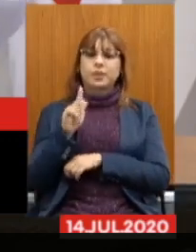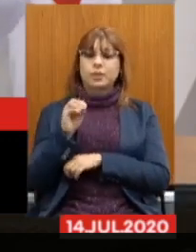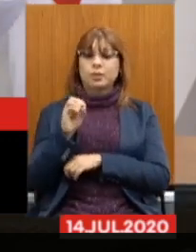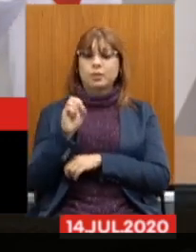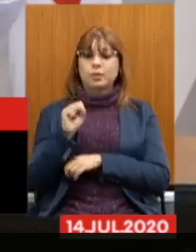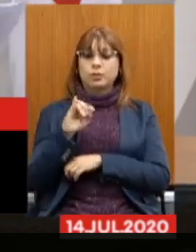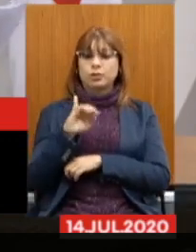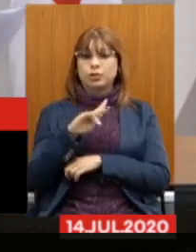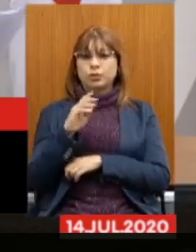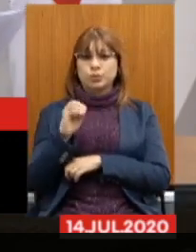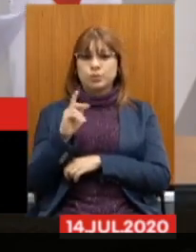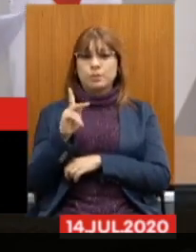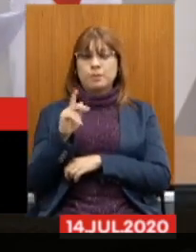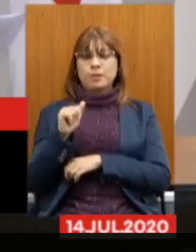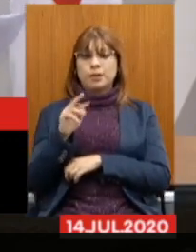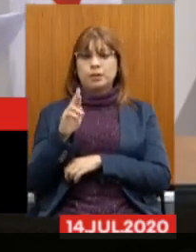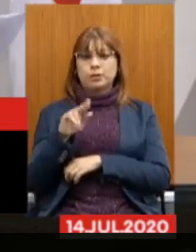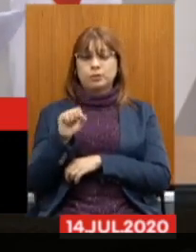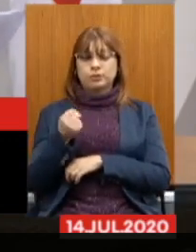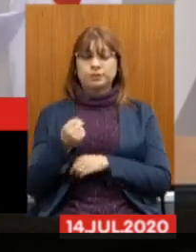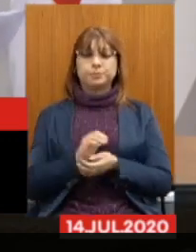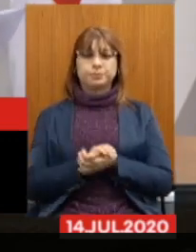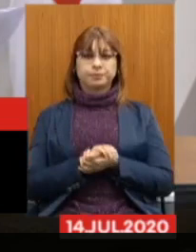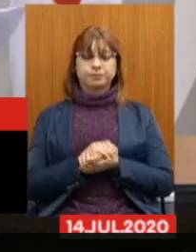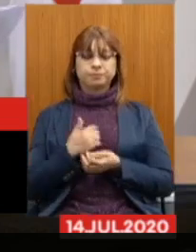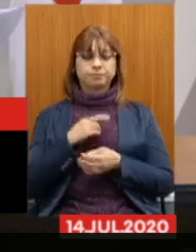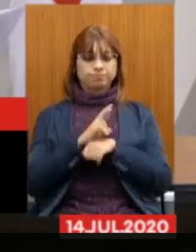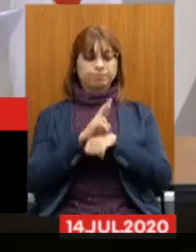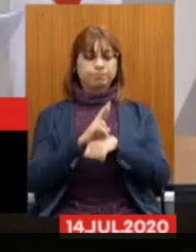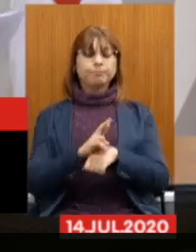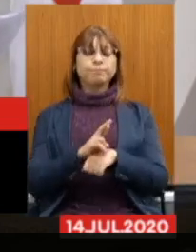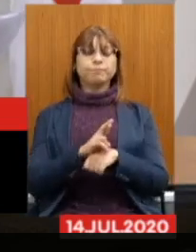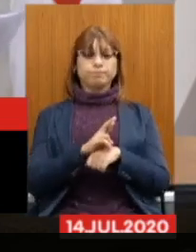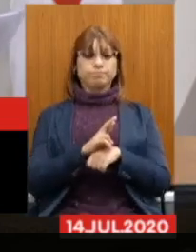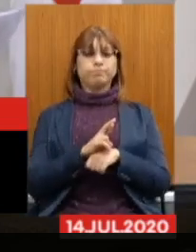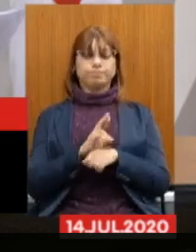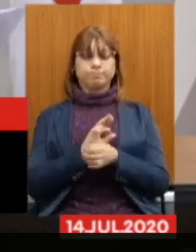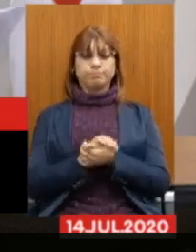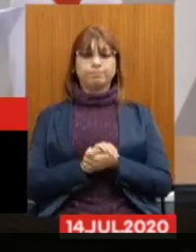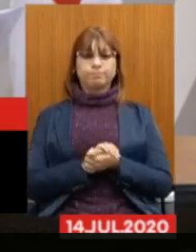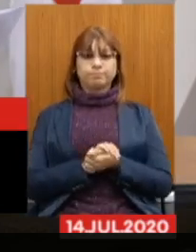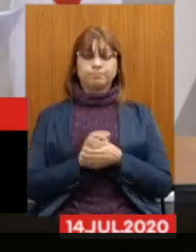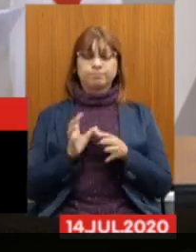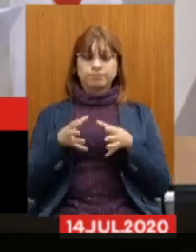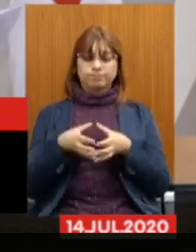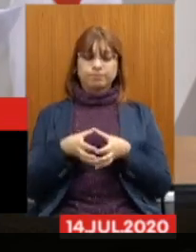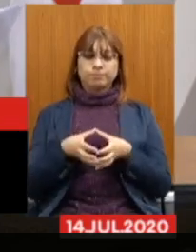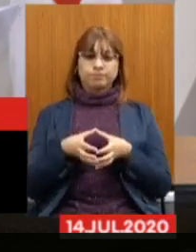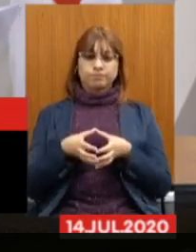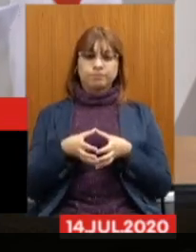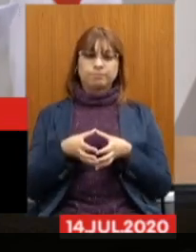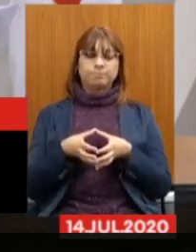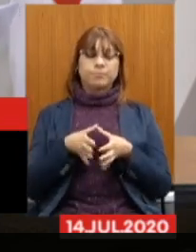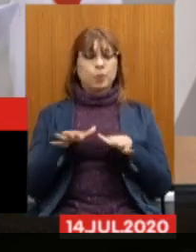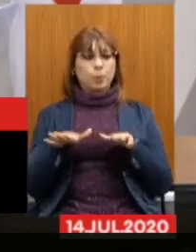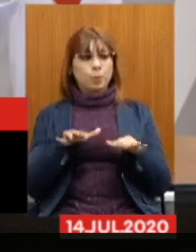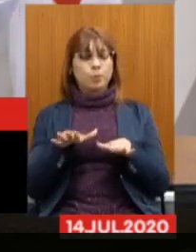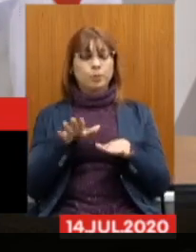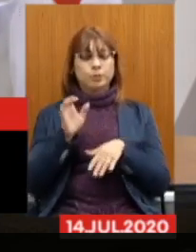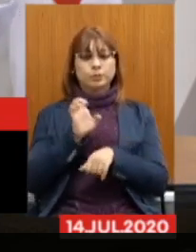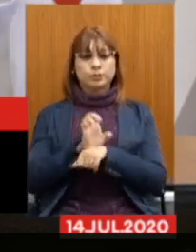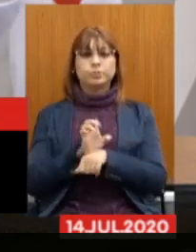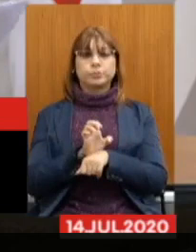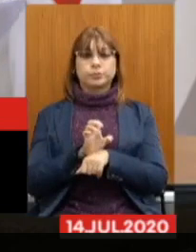Como representante da categoria dos servidores públicos da infraestrutura e mobilidade do Estado, que inclui o Departamento de